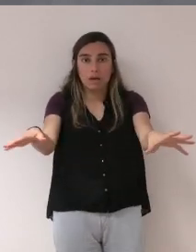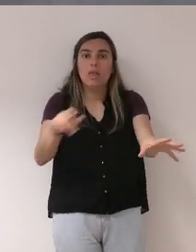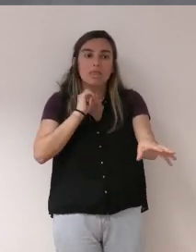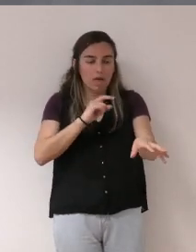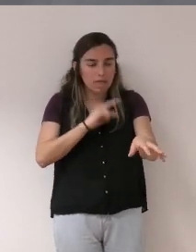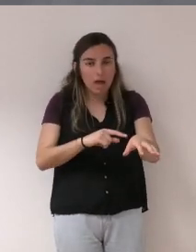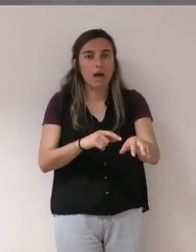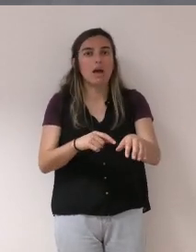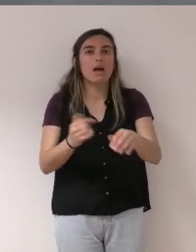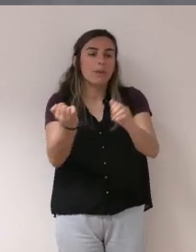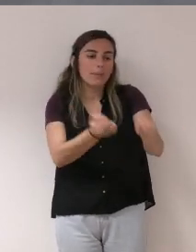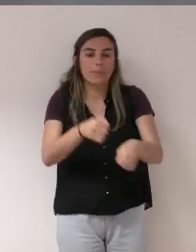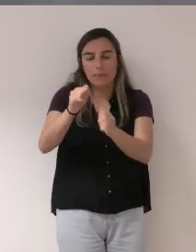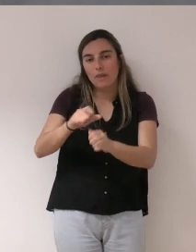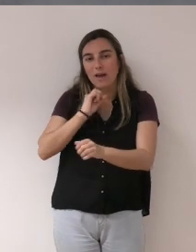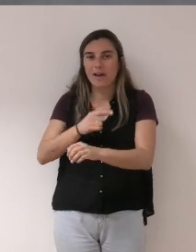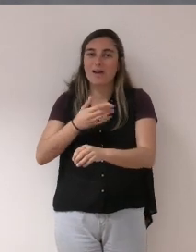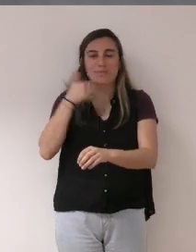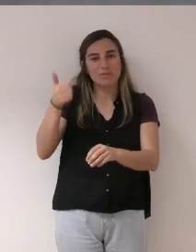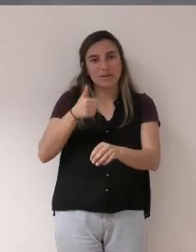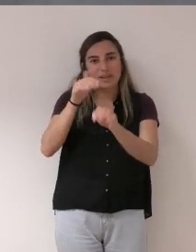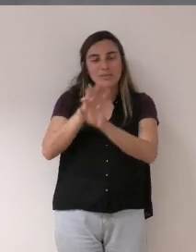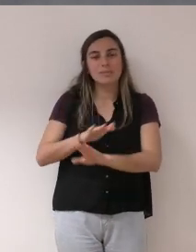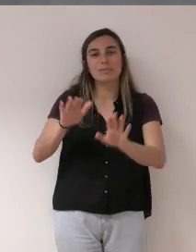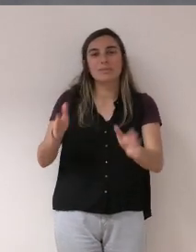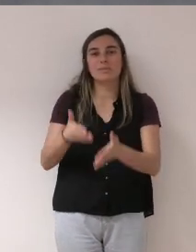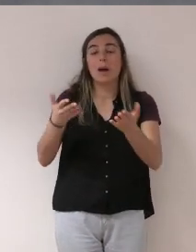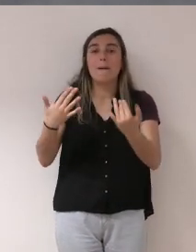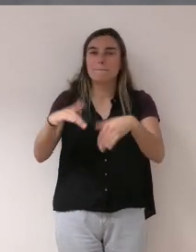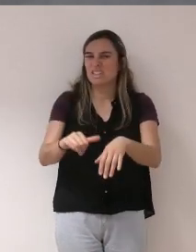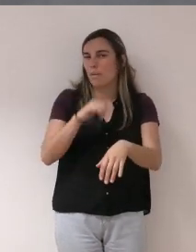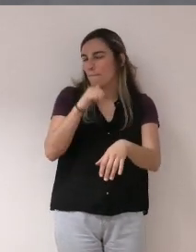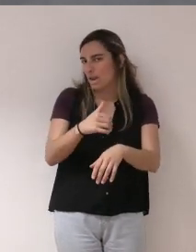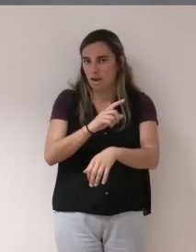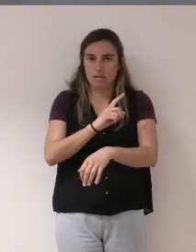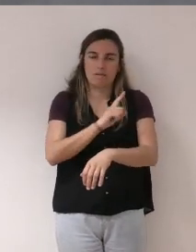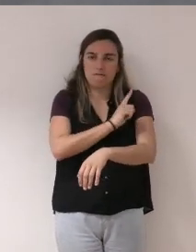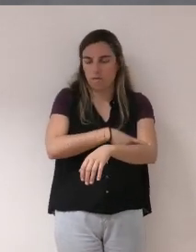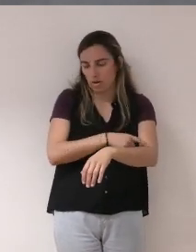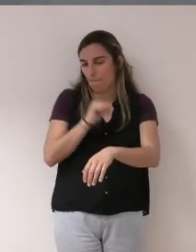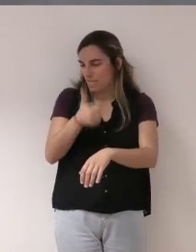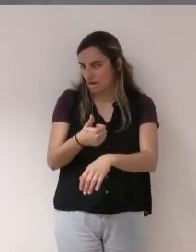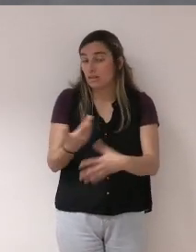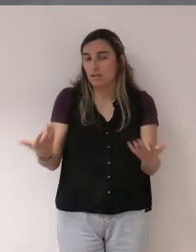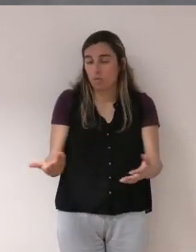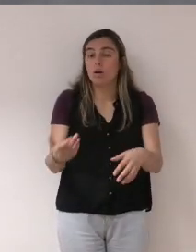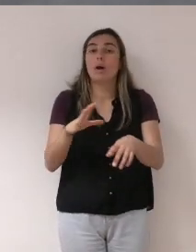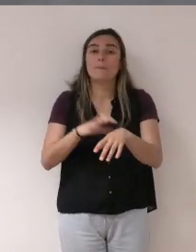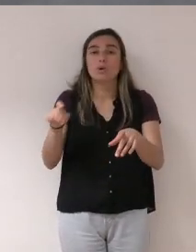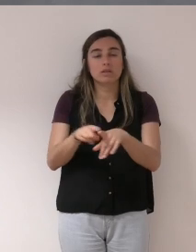navegável, eventualmente muito aprazível, mas com perda de força clara. Nesse sentido, em termos de